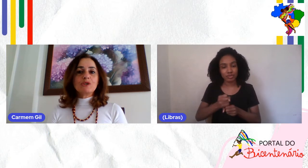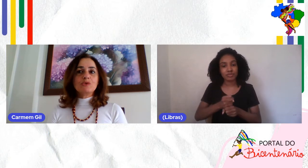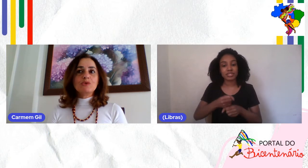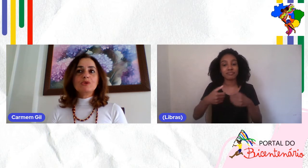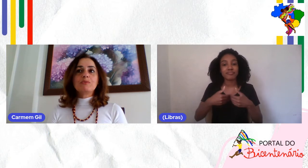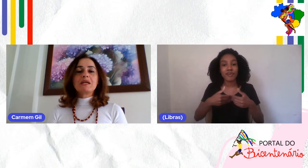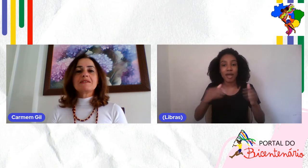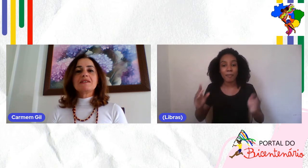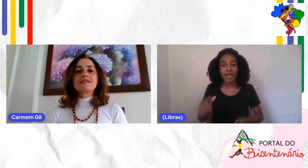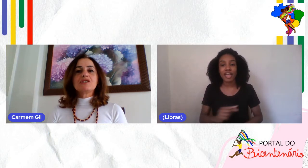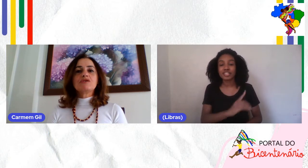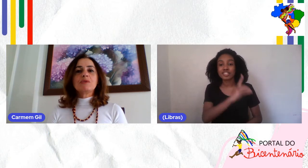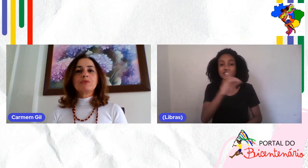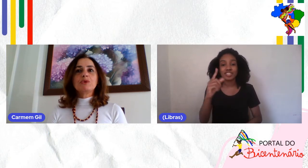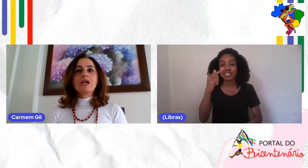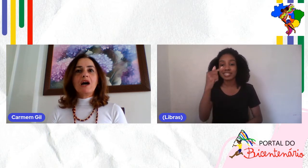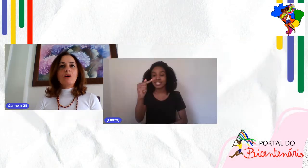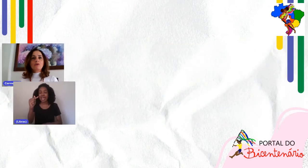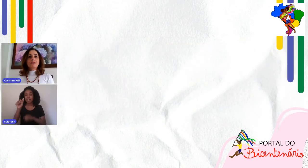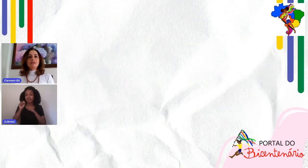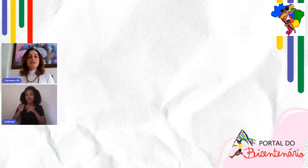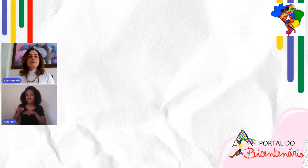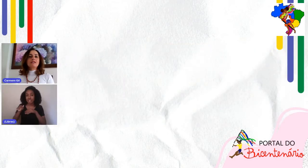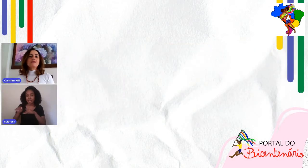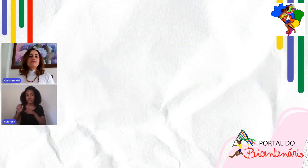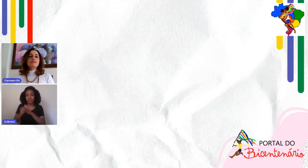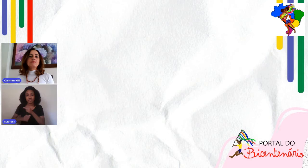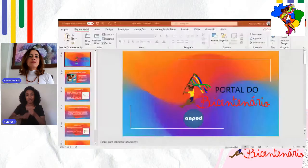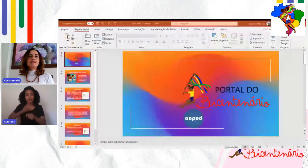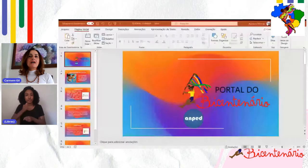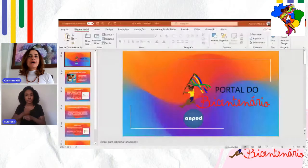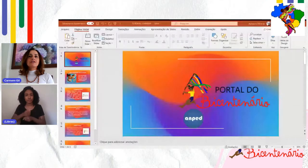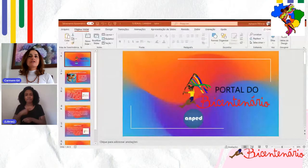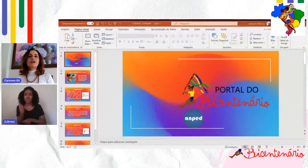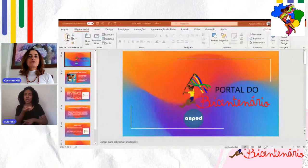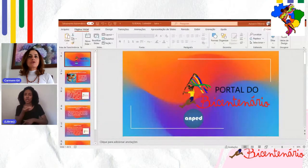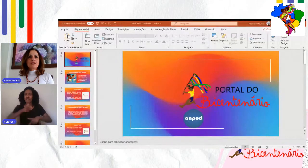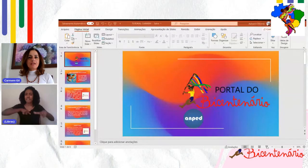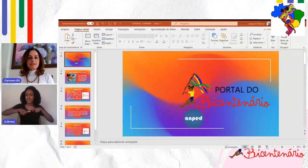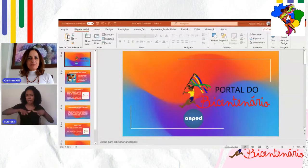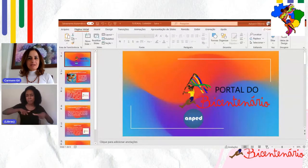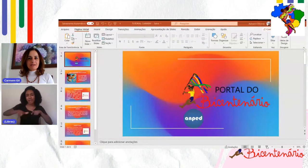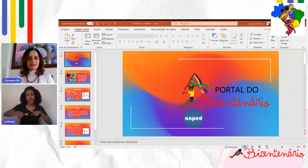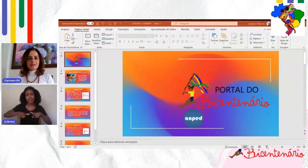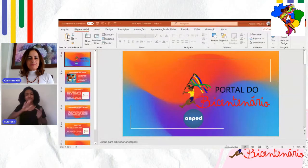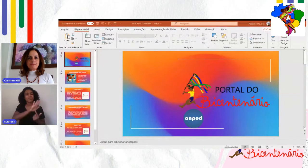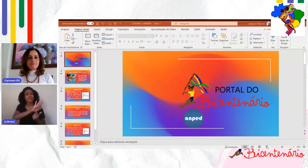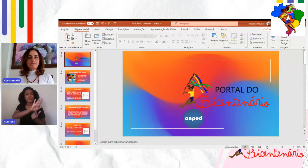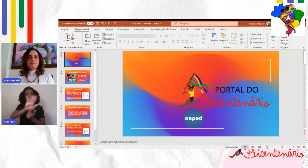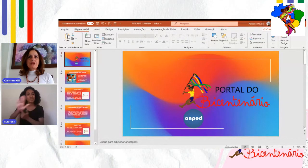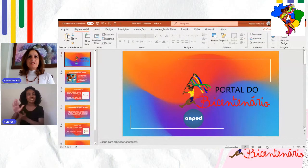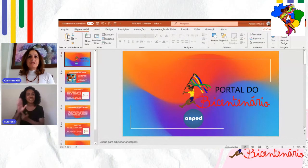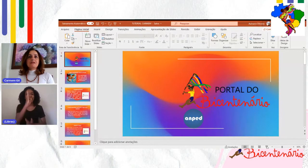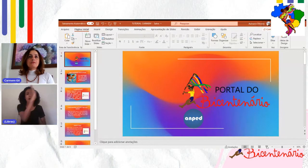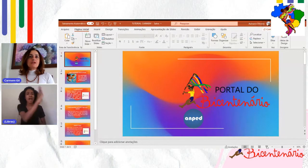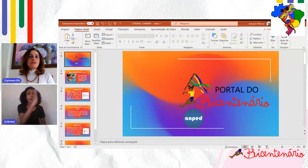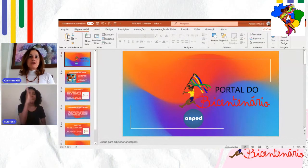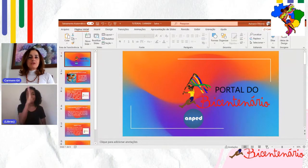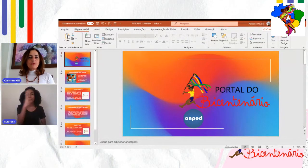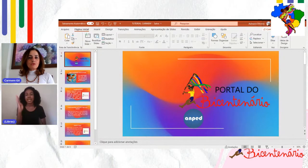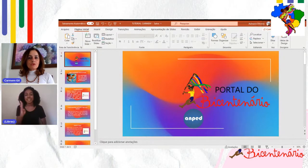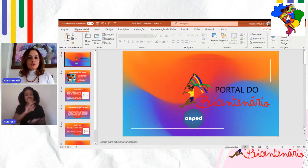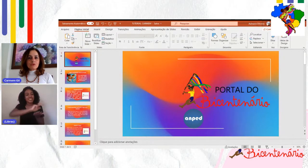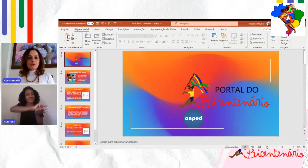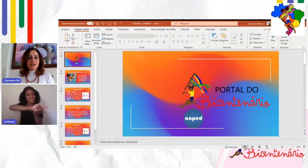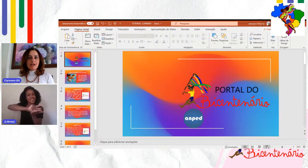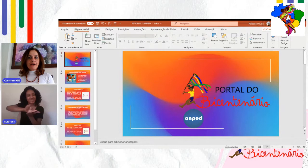produzindo conteúdo para essa iniciativa plural para dar visibilidade aos diferentes Brasis. Temos